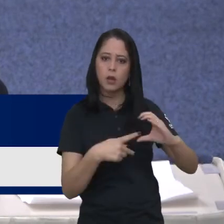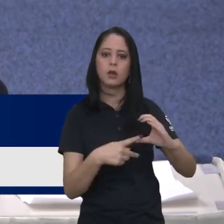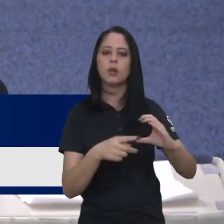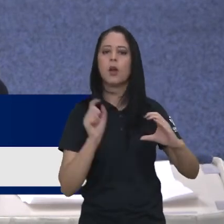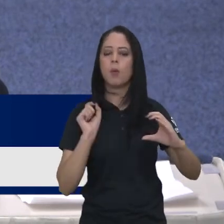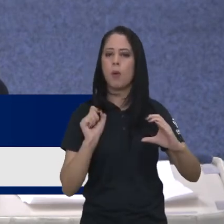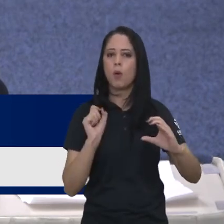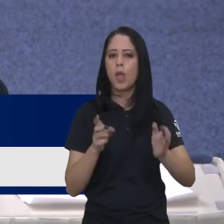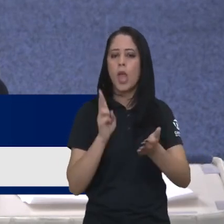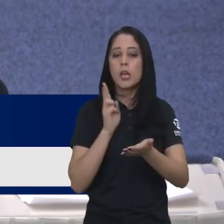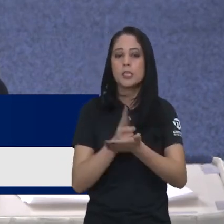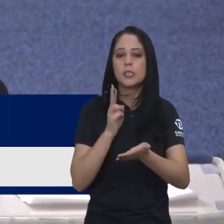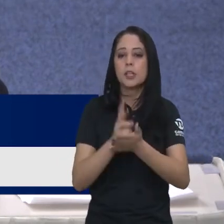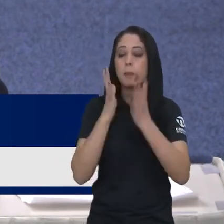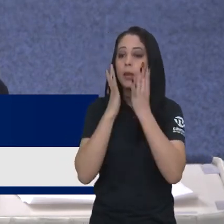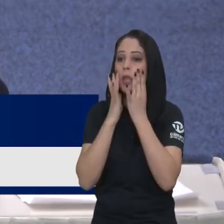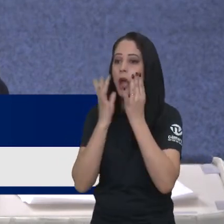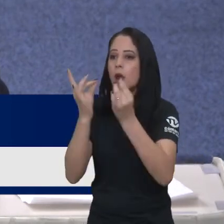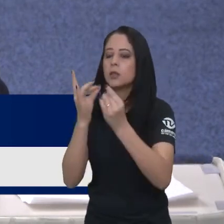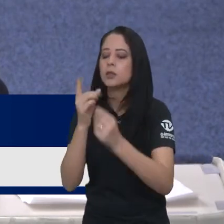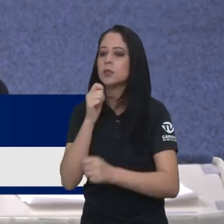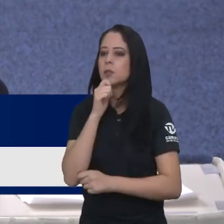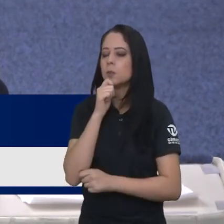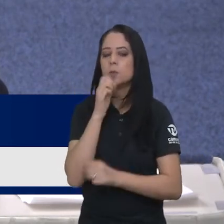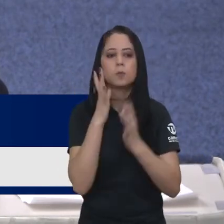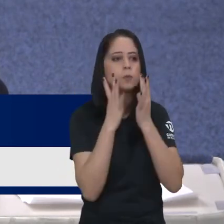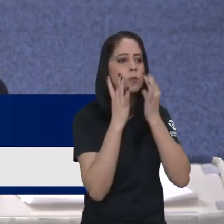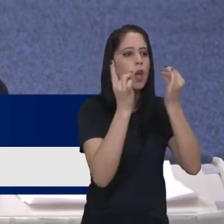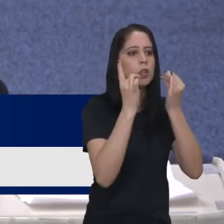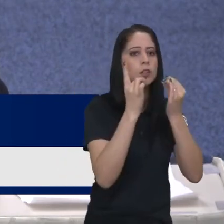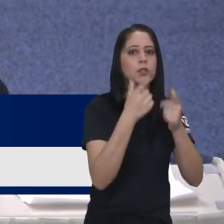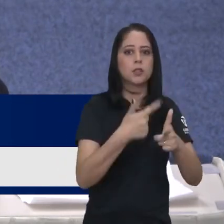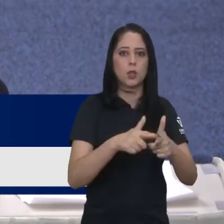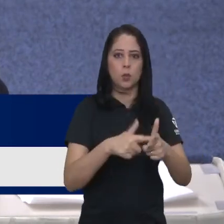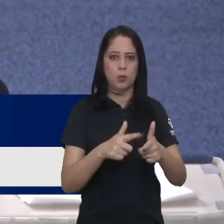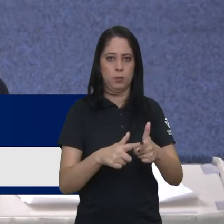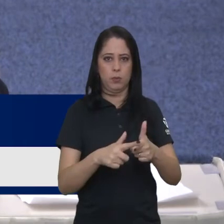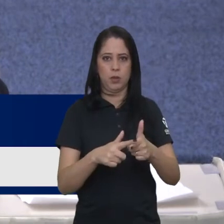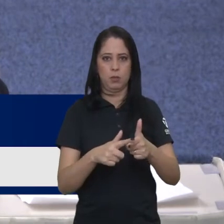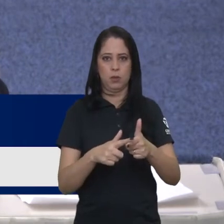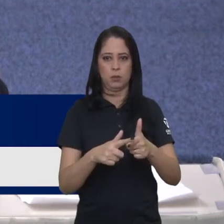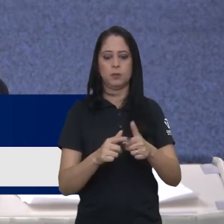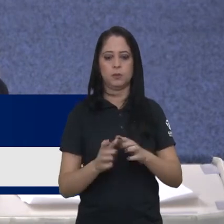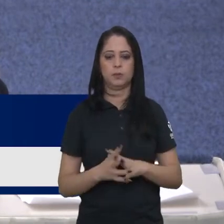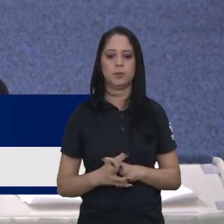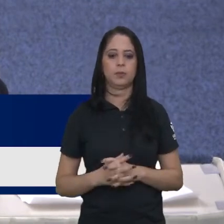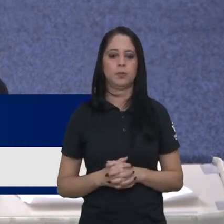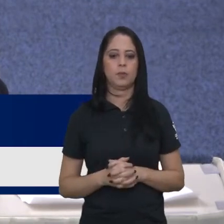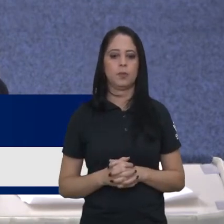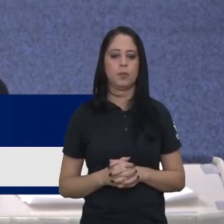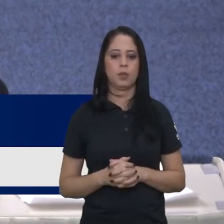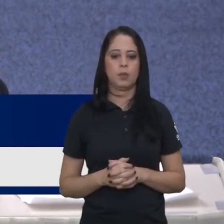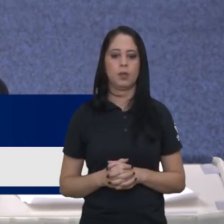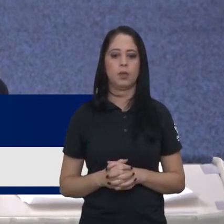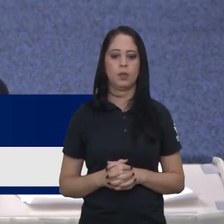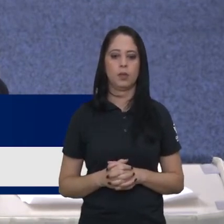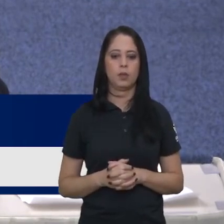sempre acompanhar essas situações, não de forma, eu diria, individual, porque